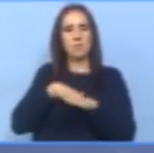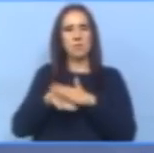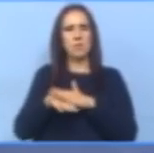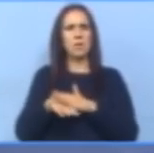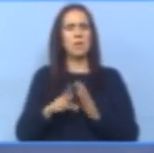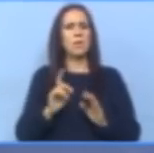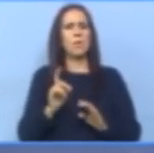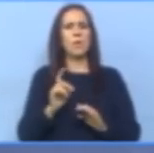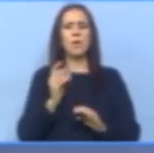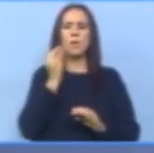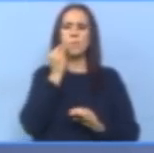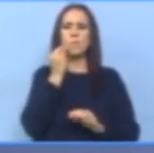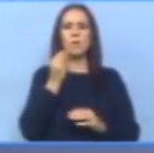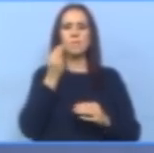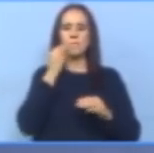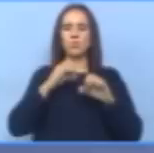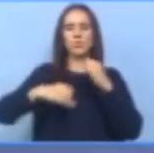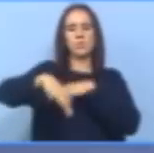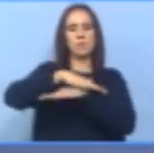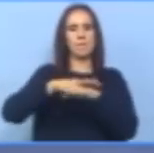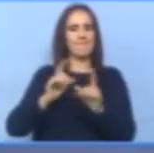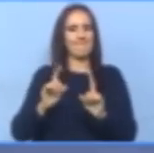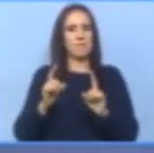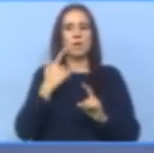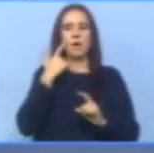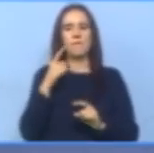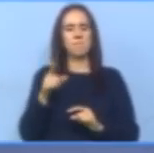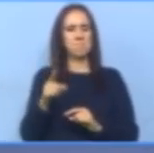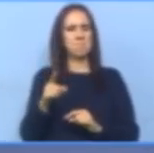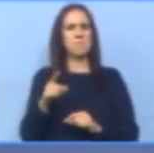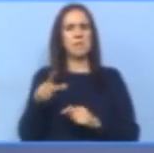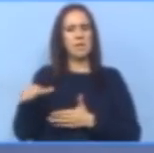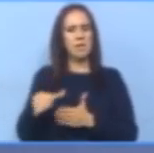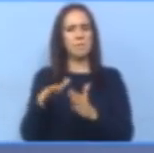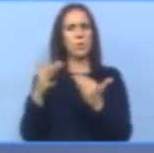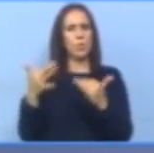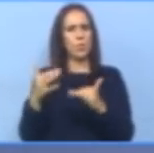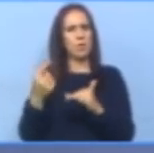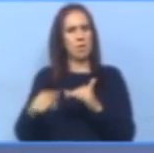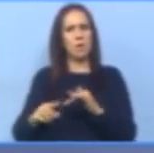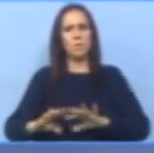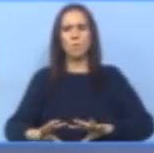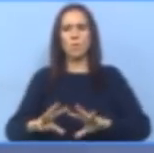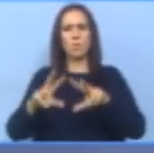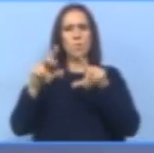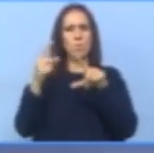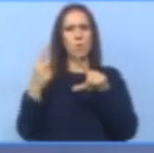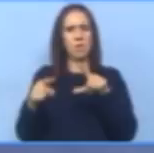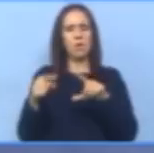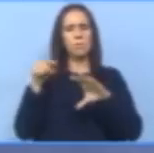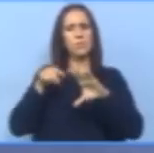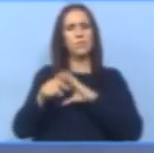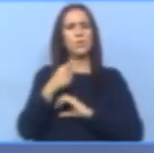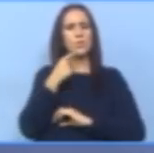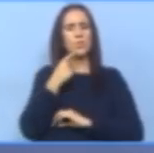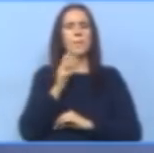estou a referir-me só nas suas praxes sociais, porque aí até acho que temos feito grandes caminhos, grandes progressos, grandes aprofundamentos,